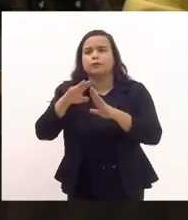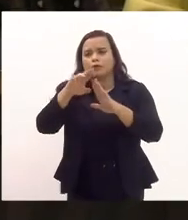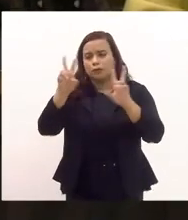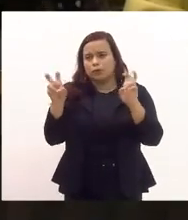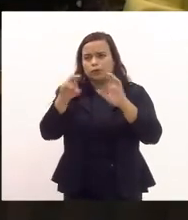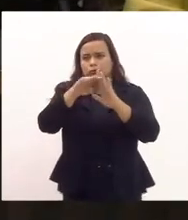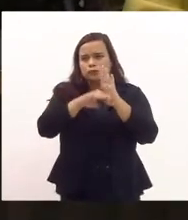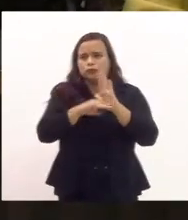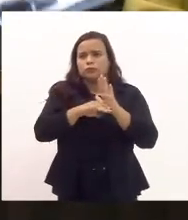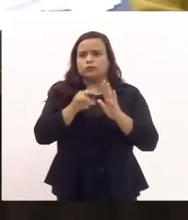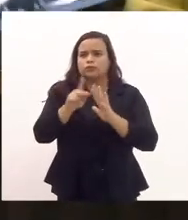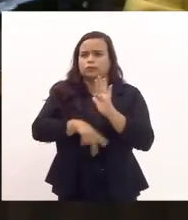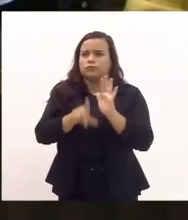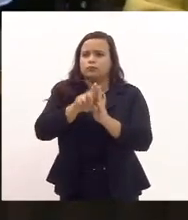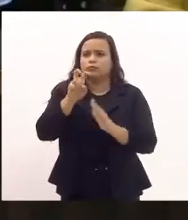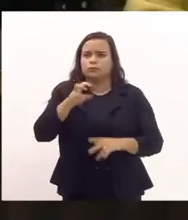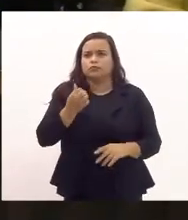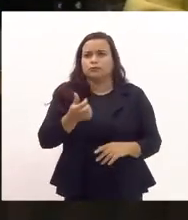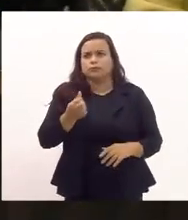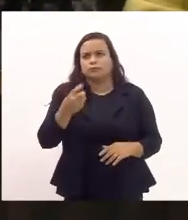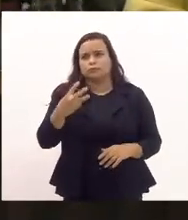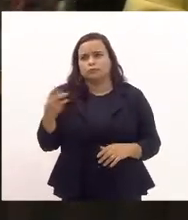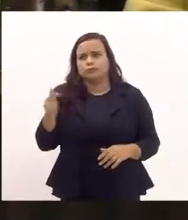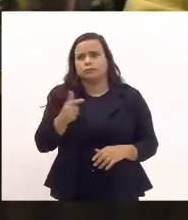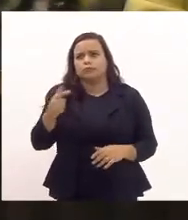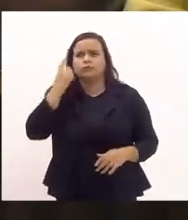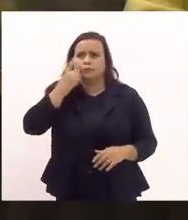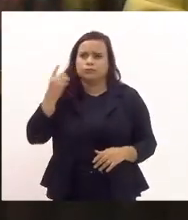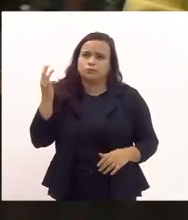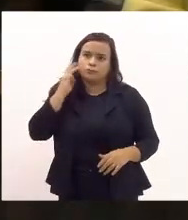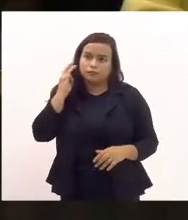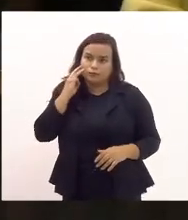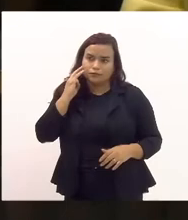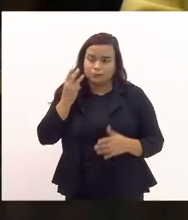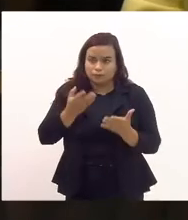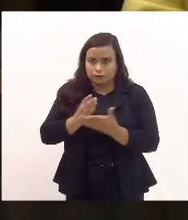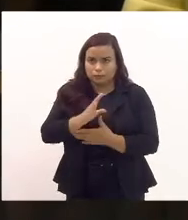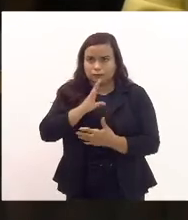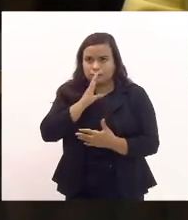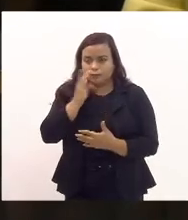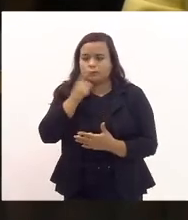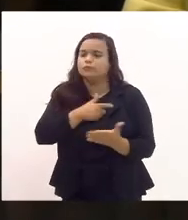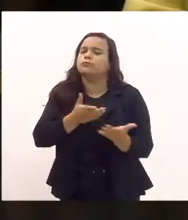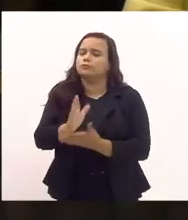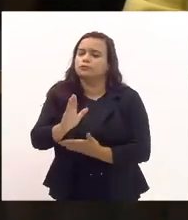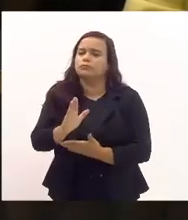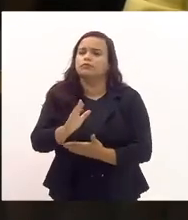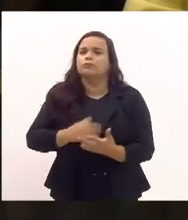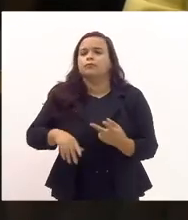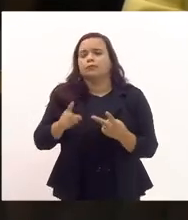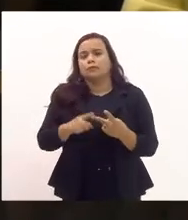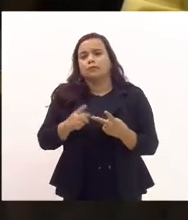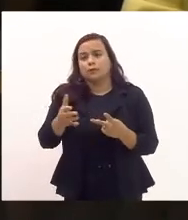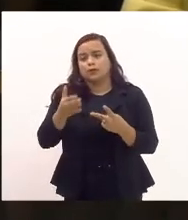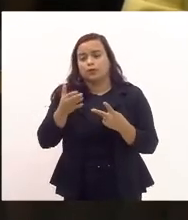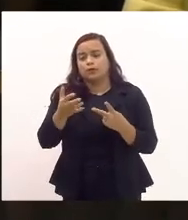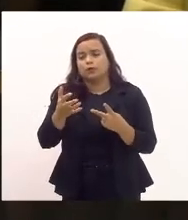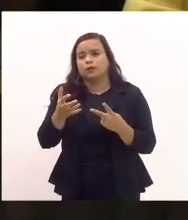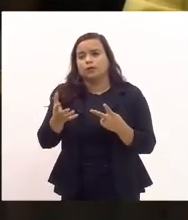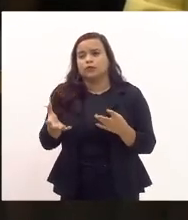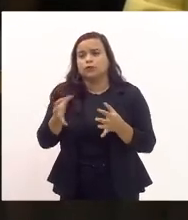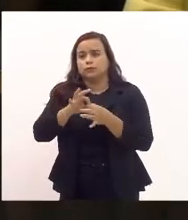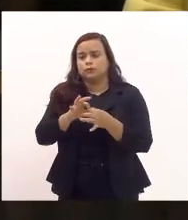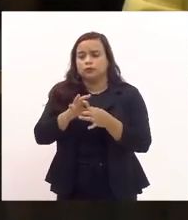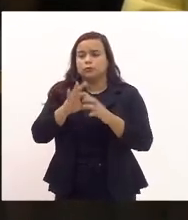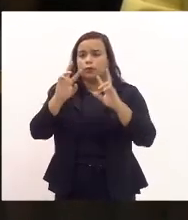dia projeto de lei 5663 de 22 deputado Carlos de mim que se eu disse que a prova na descrição aprovado é que a inclusão na ordem do dia